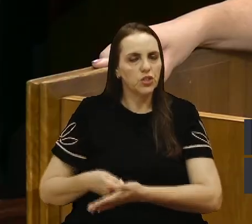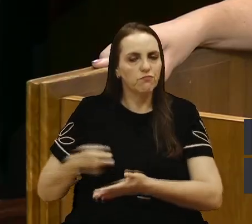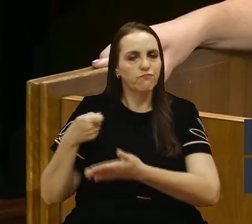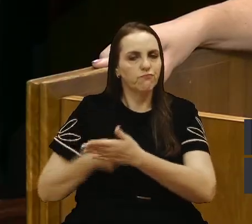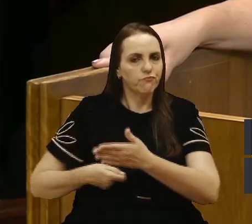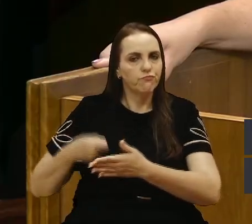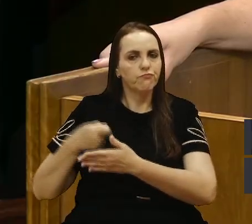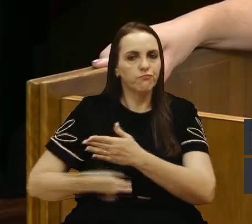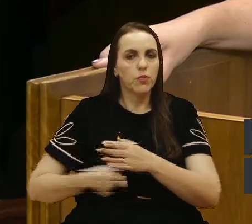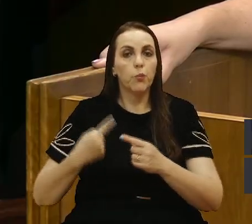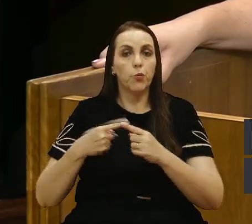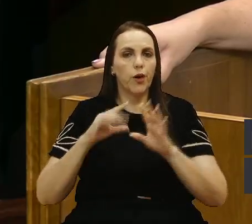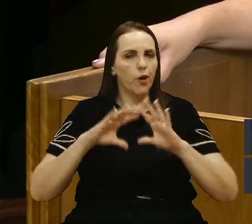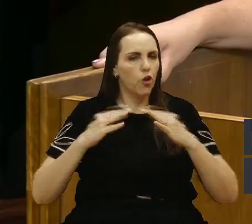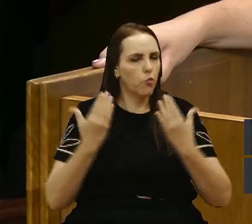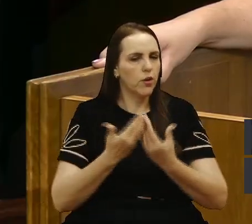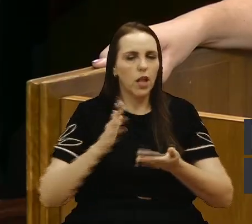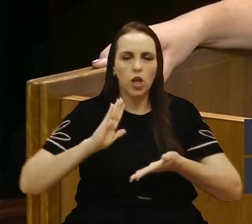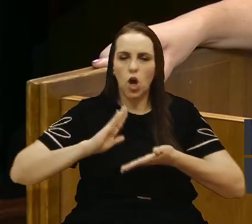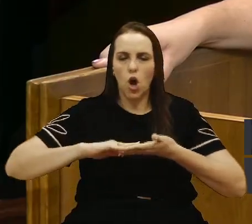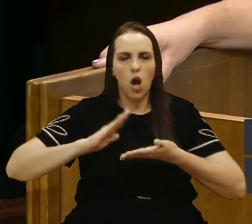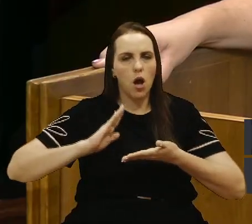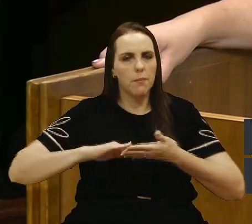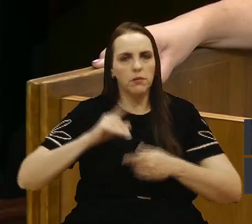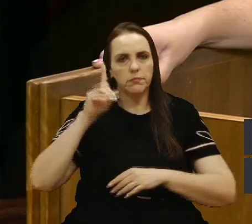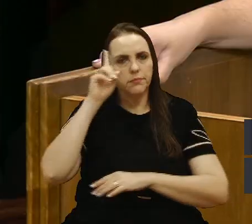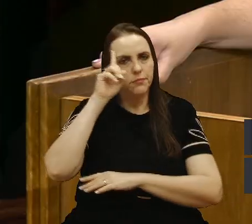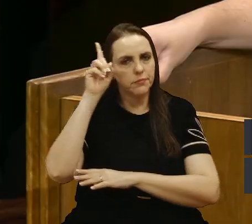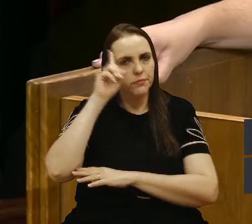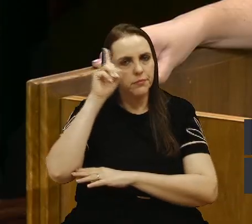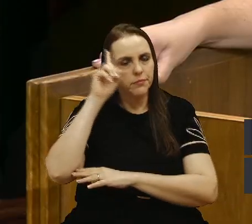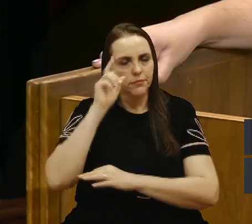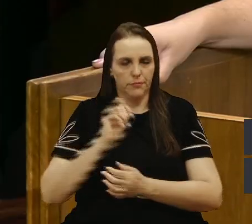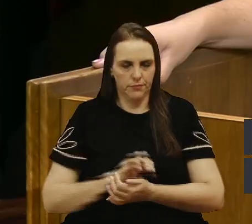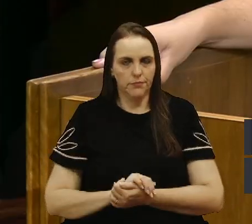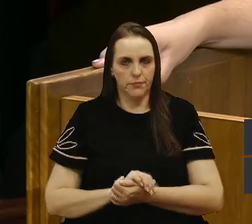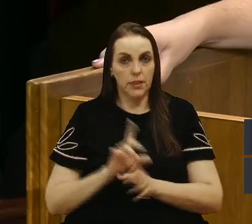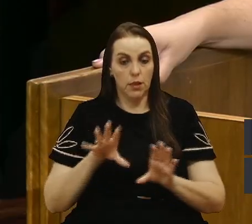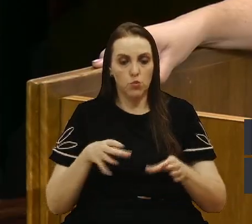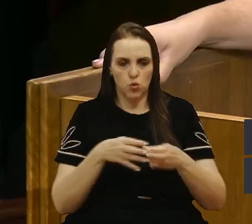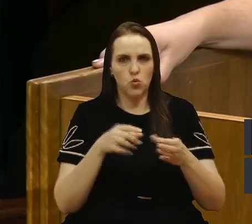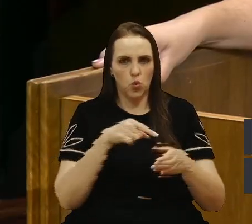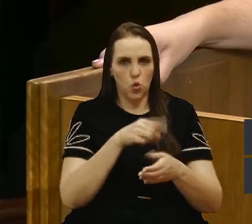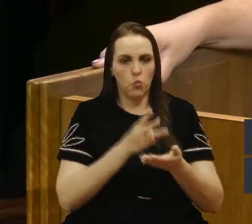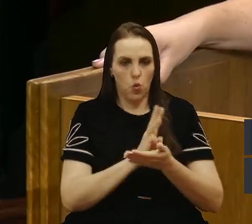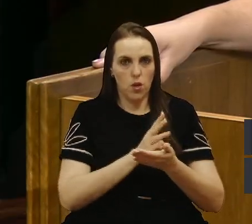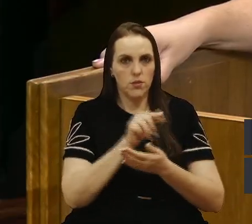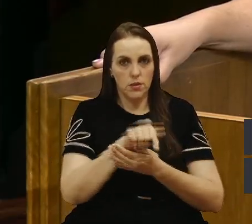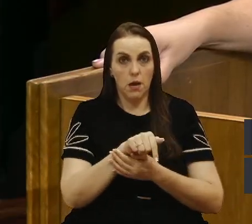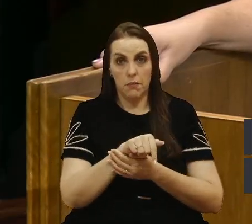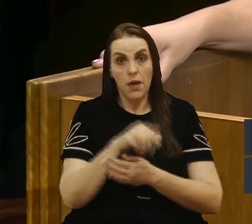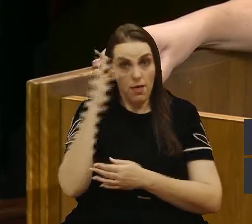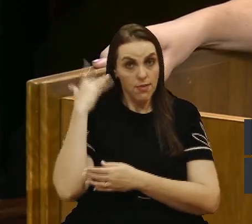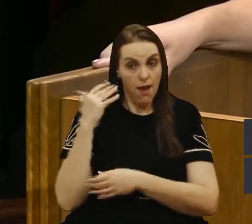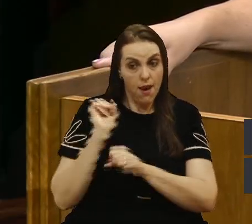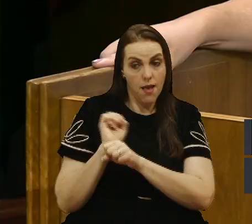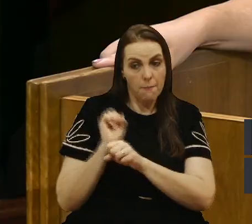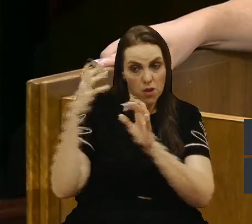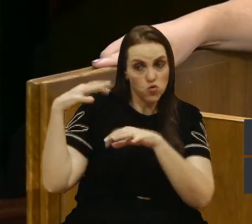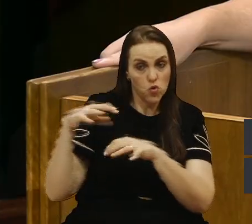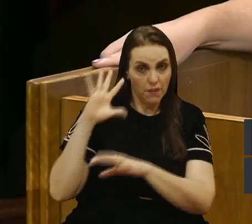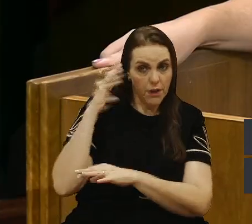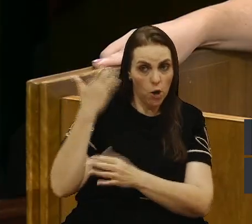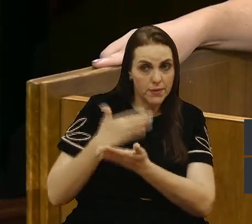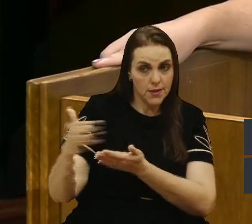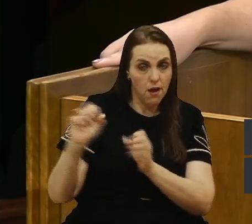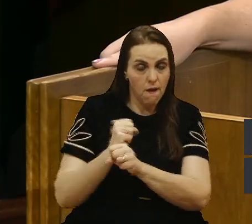a comunidade nos cobra diariamente. A gente tem os grupos ali, o pessoal vem assim, Daiane, vamos esperar as chuvas para começar? E isso